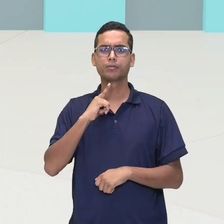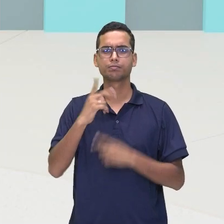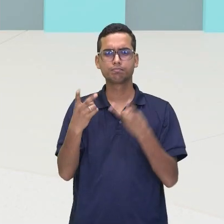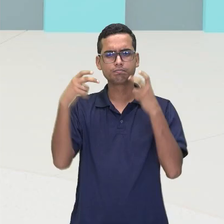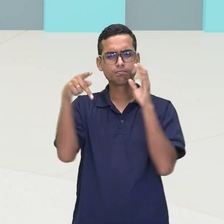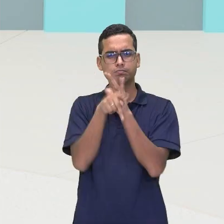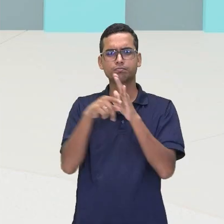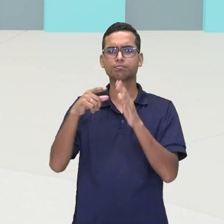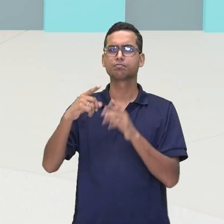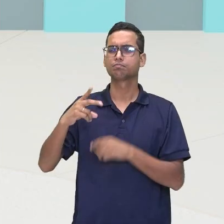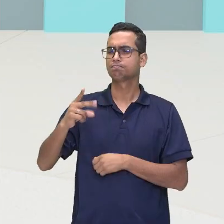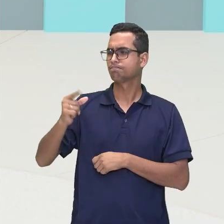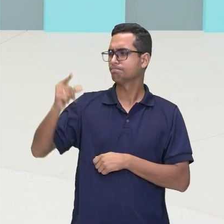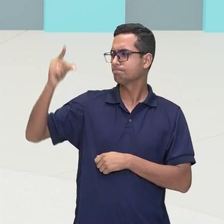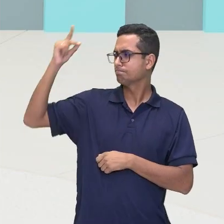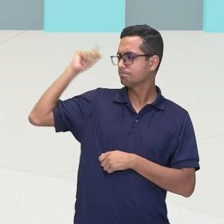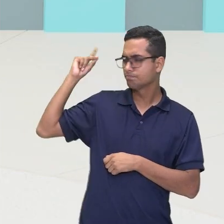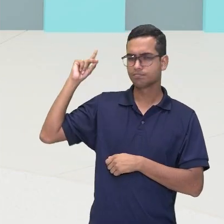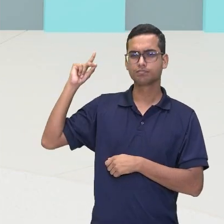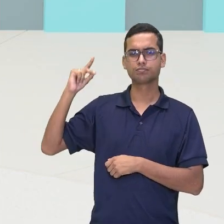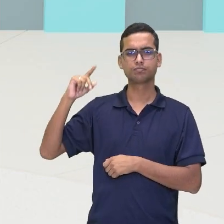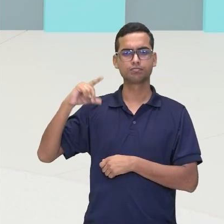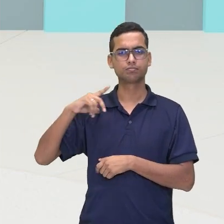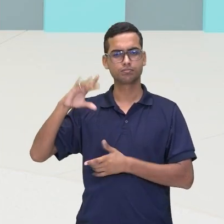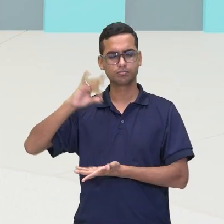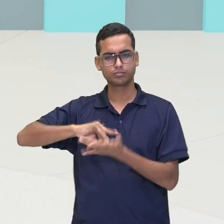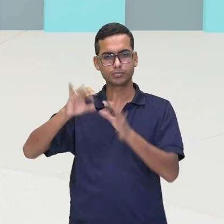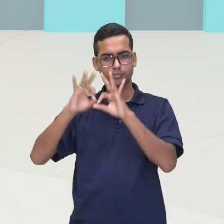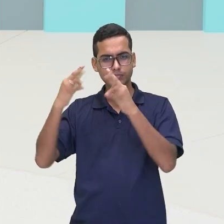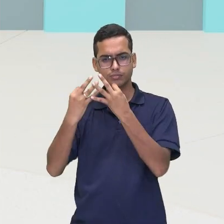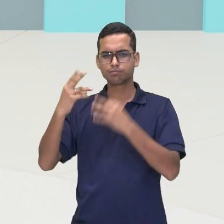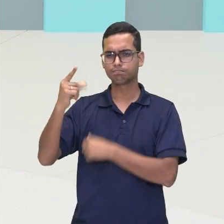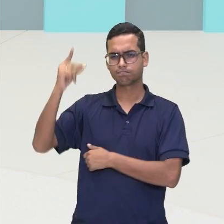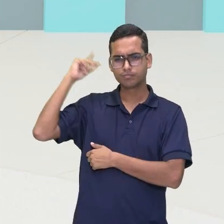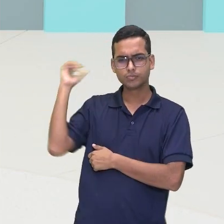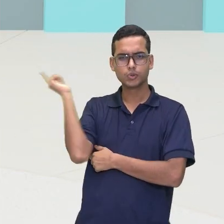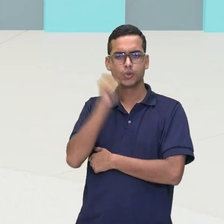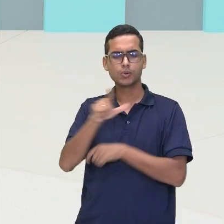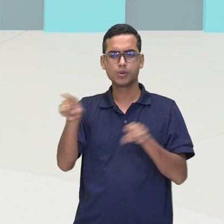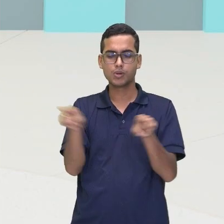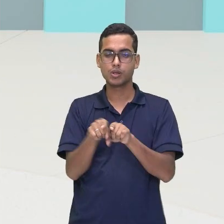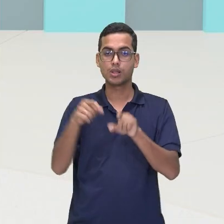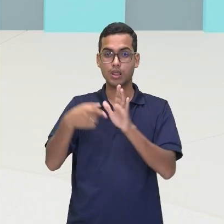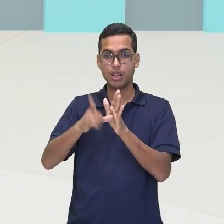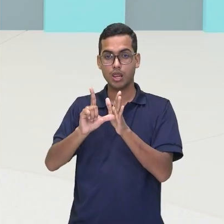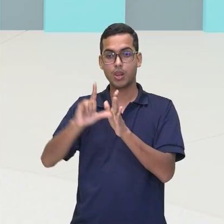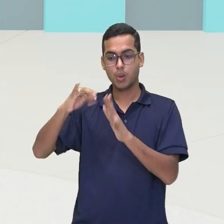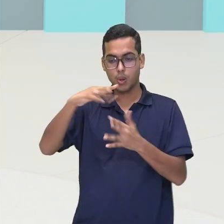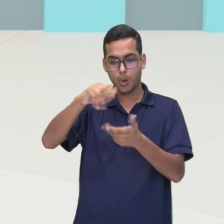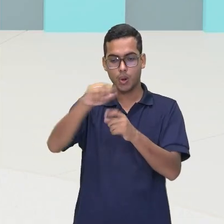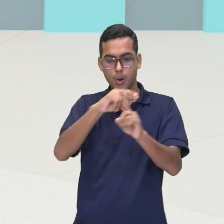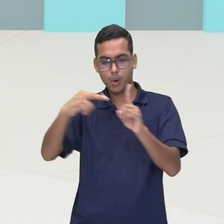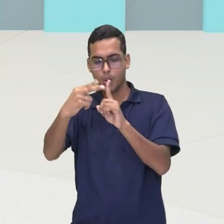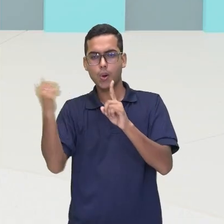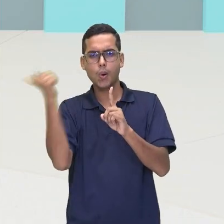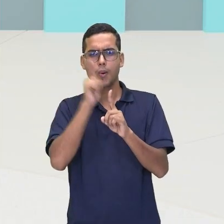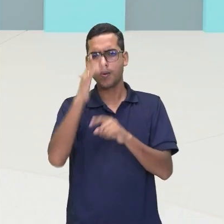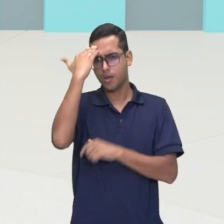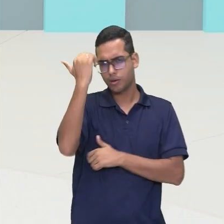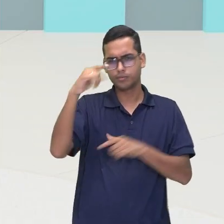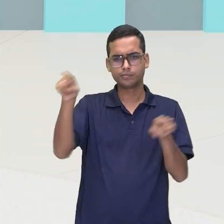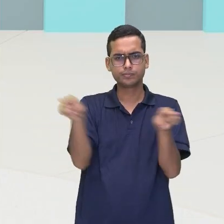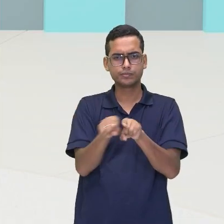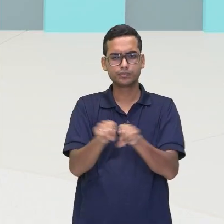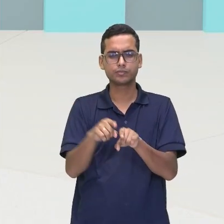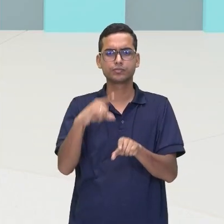ancestralidade. Afinal, antes desse mundo, antes de enxergar esse cosmos, nós estávamos